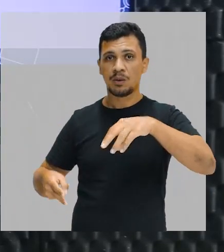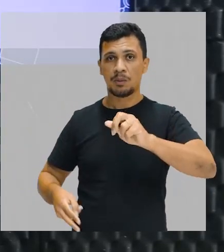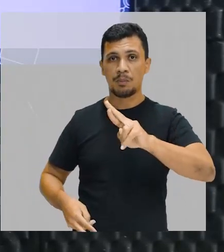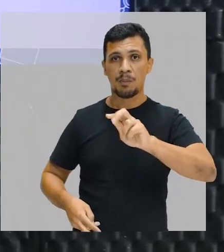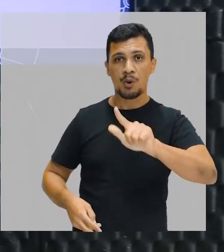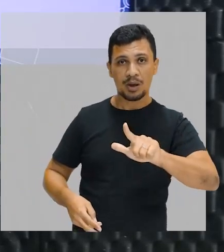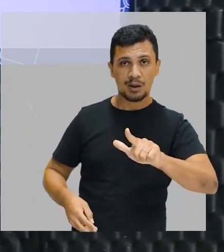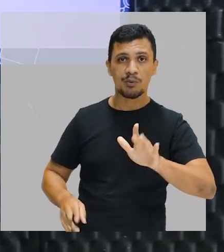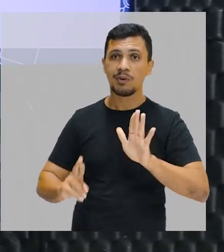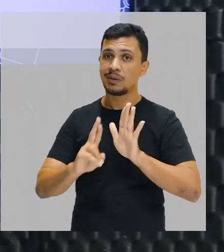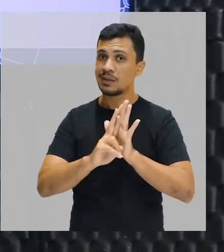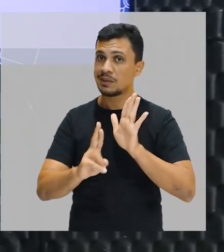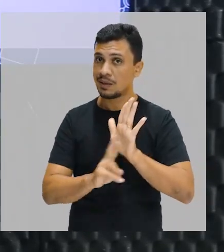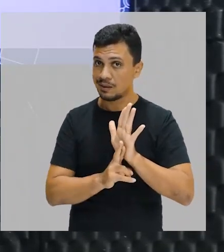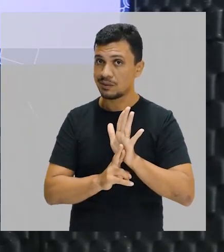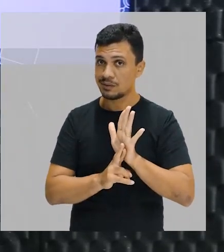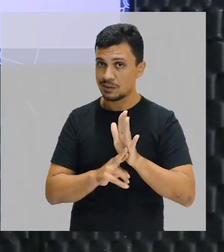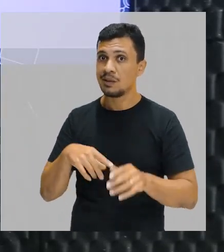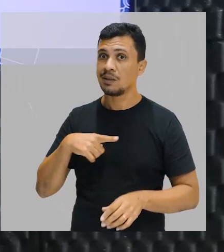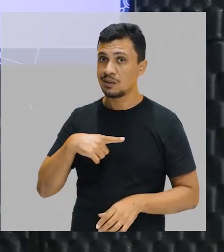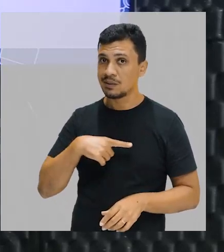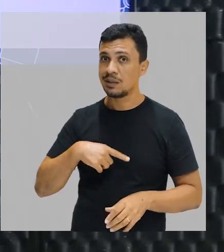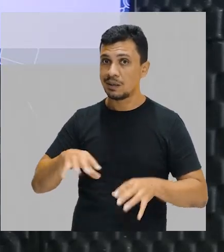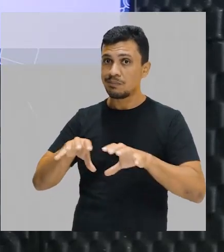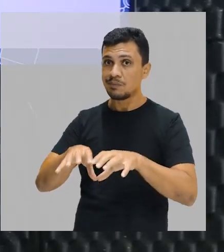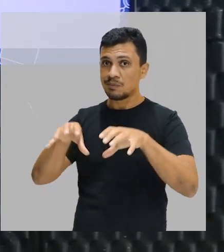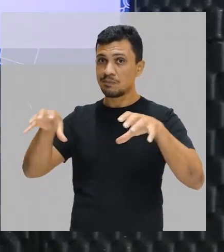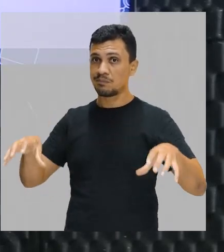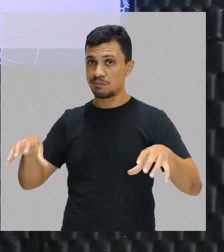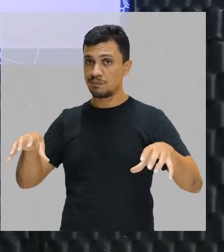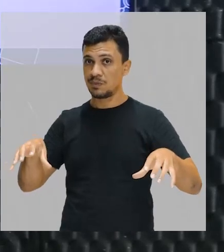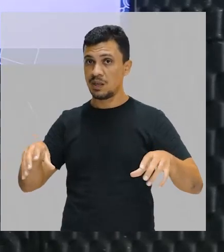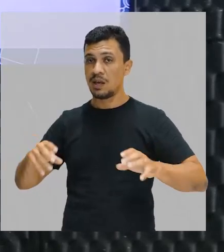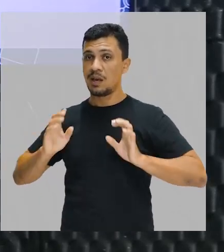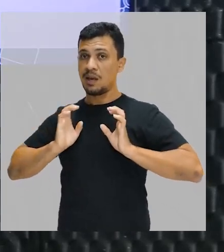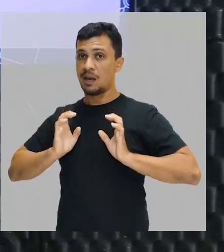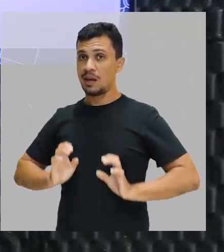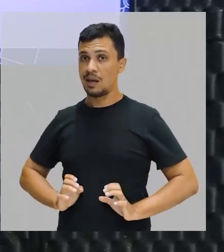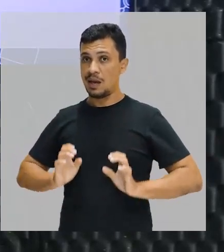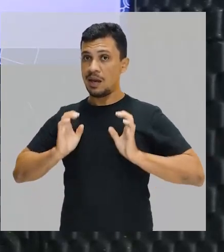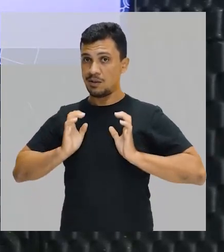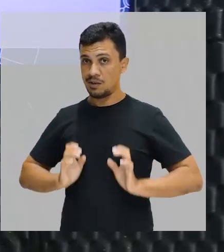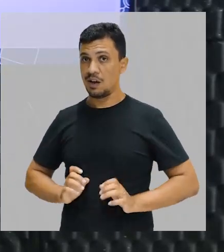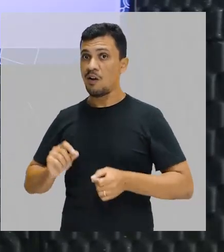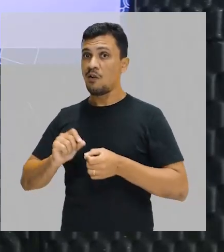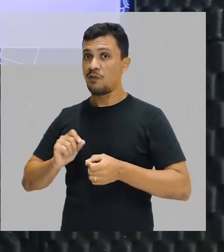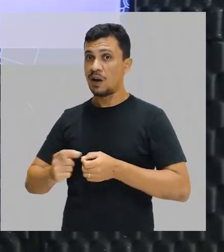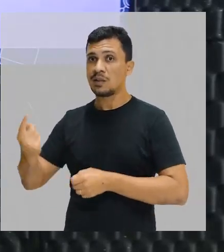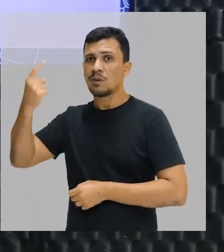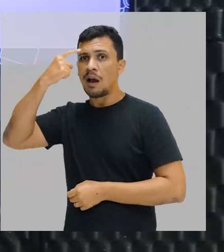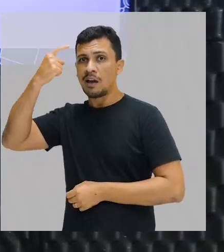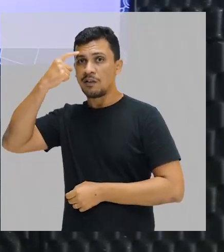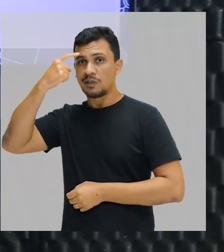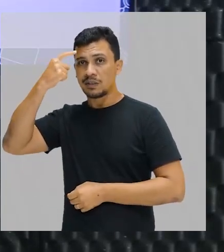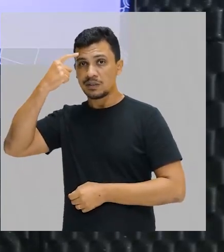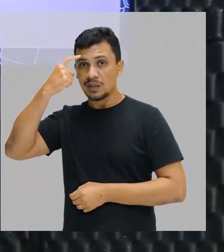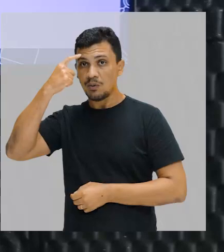regras necessariamente. A ética faz uma reflexão sobre, mas não são, a ética não